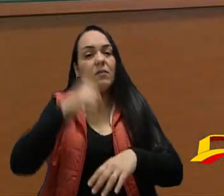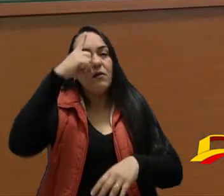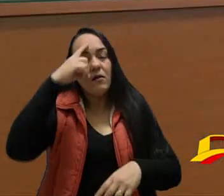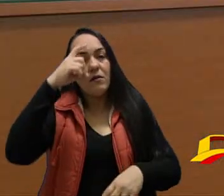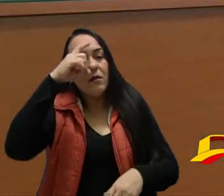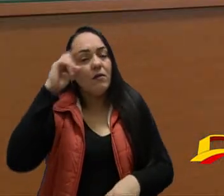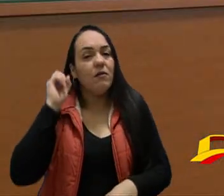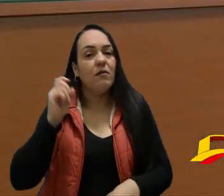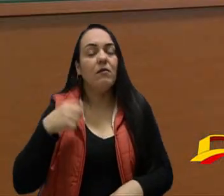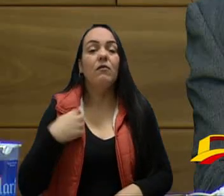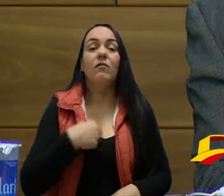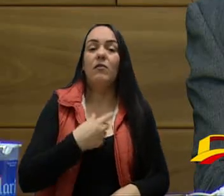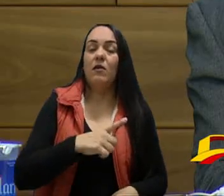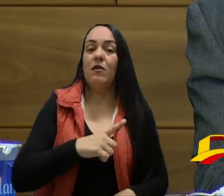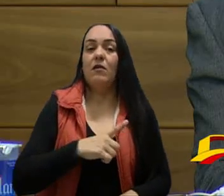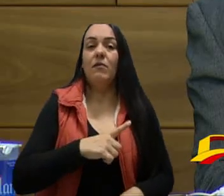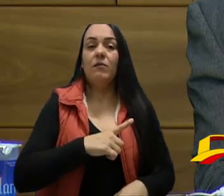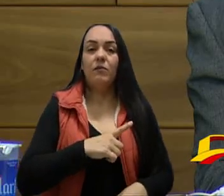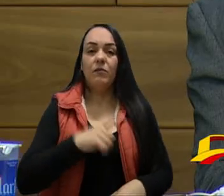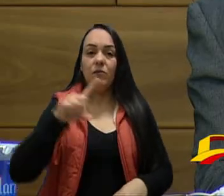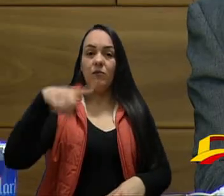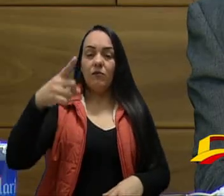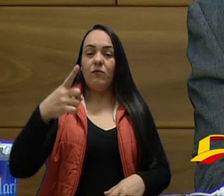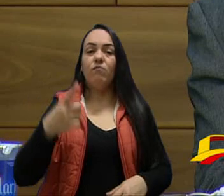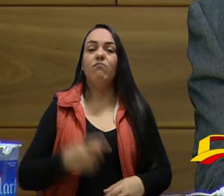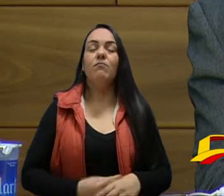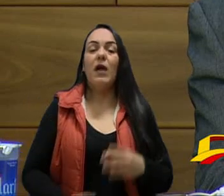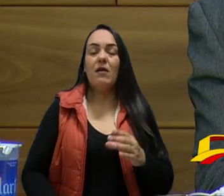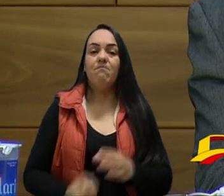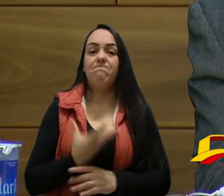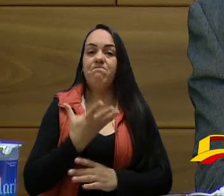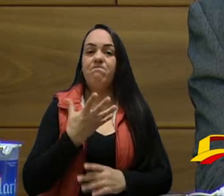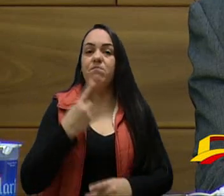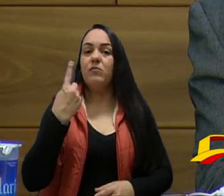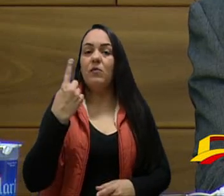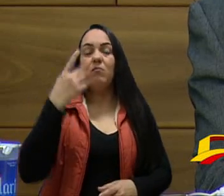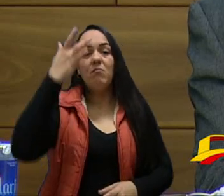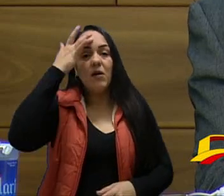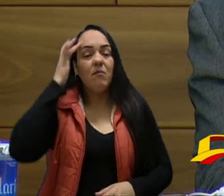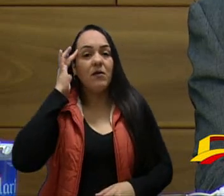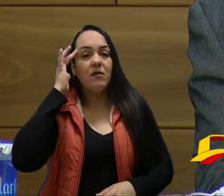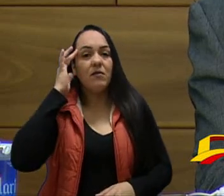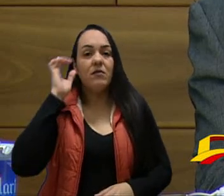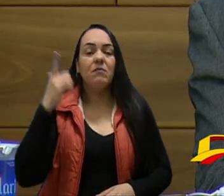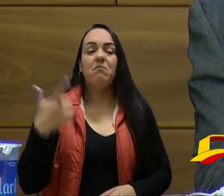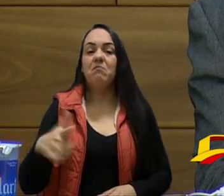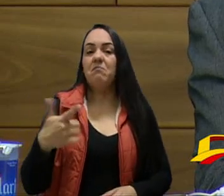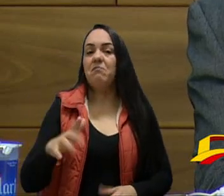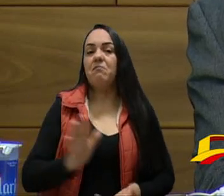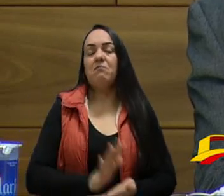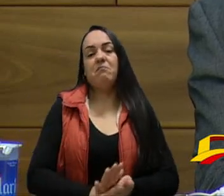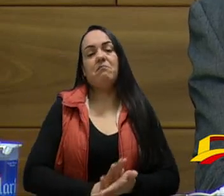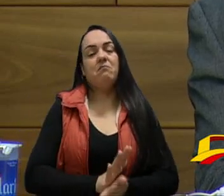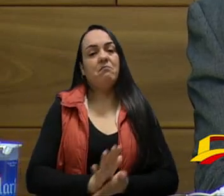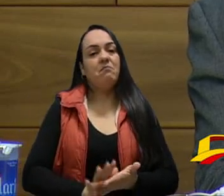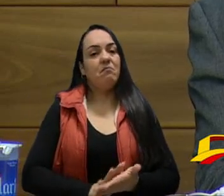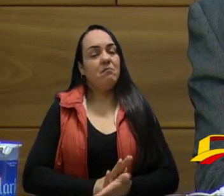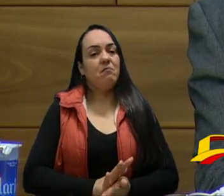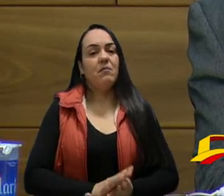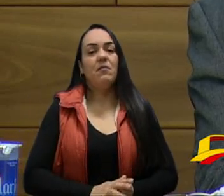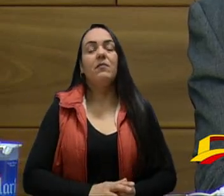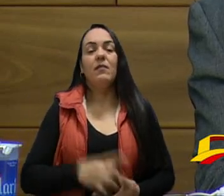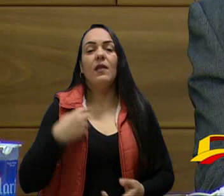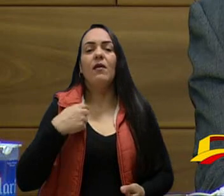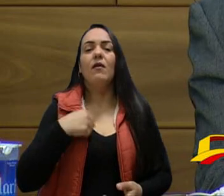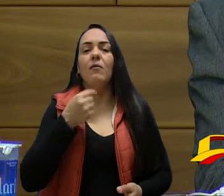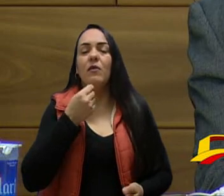fora né vereadora nós tivemos logo depois da inauguração um paciente no dia seguinte nós não tivemos mas eu posso